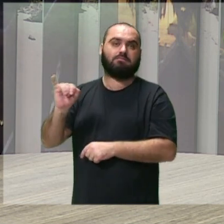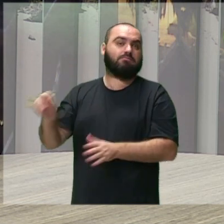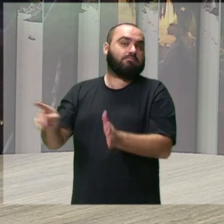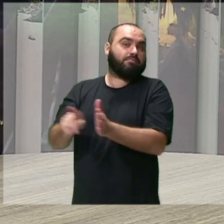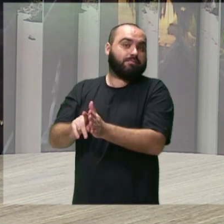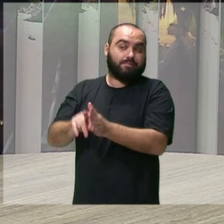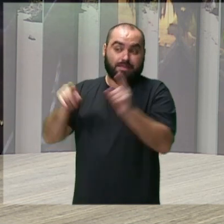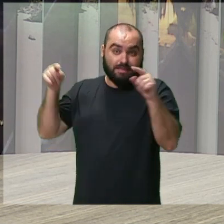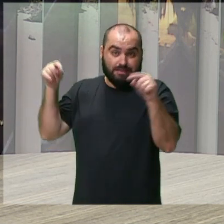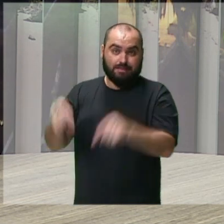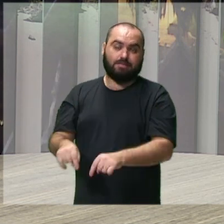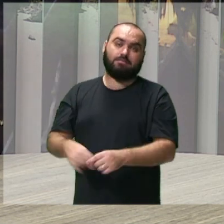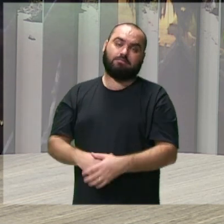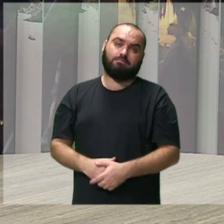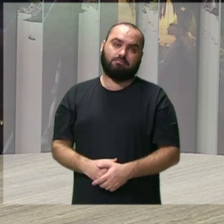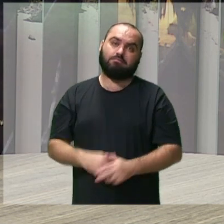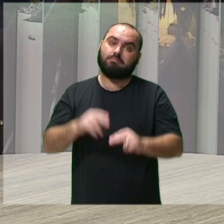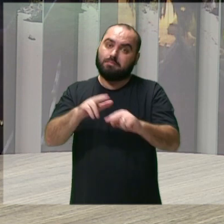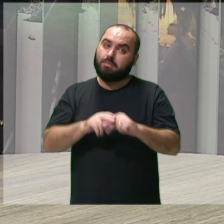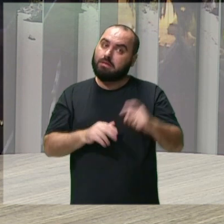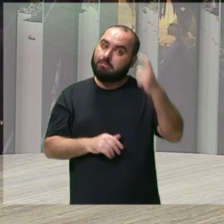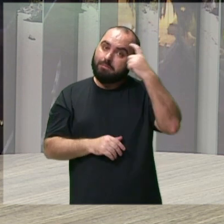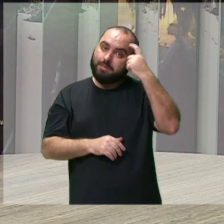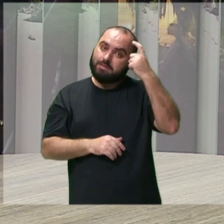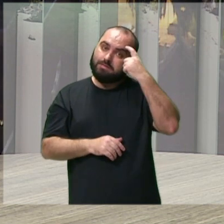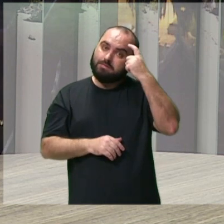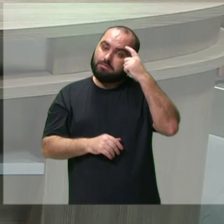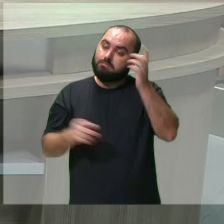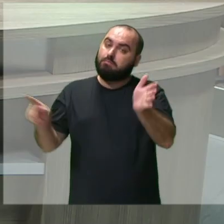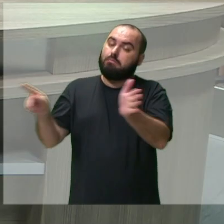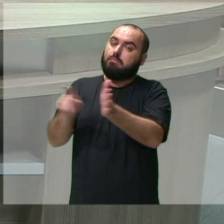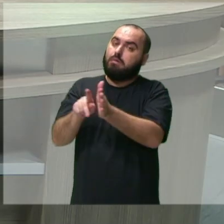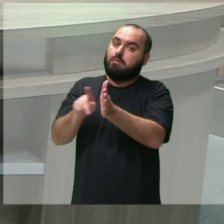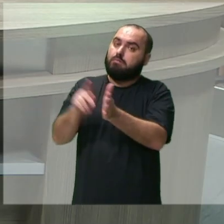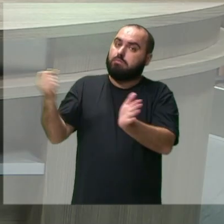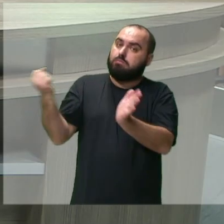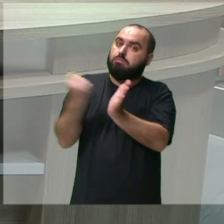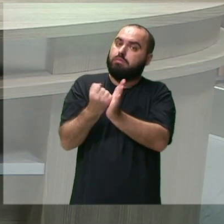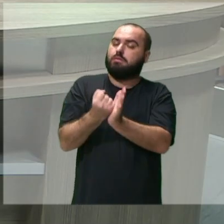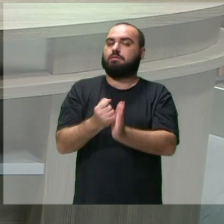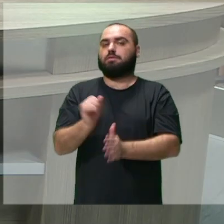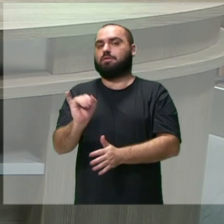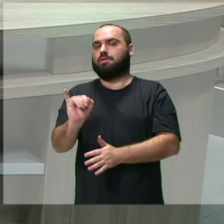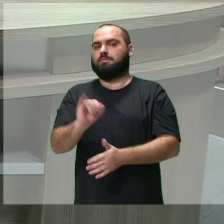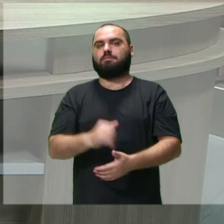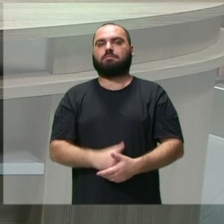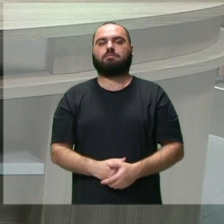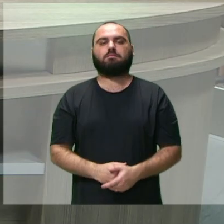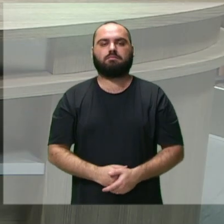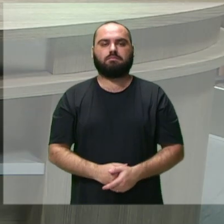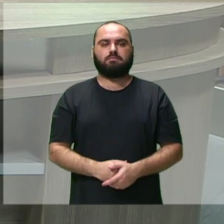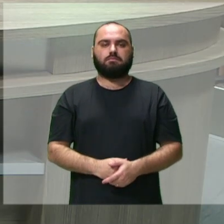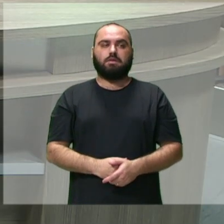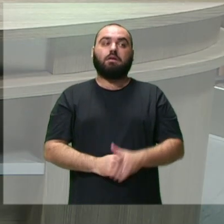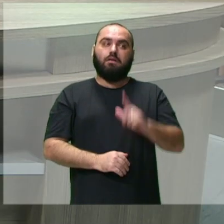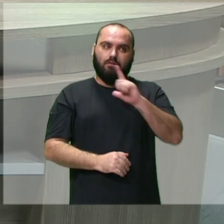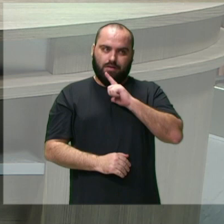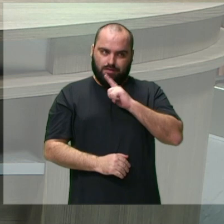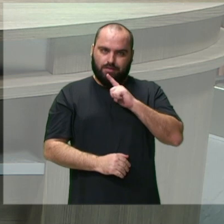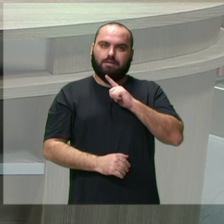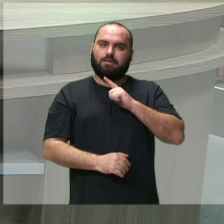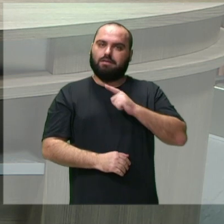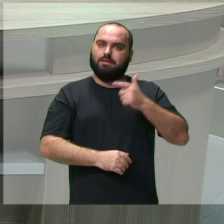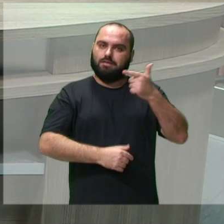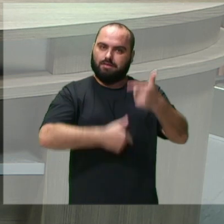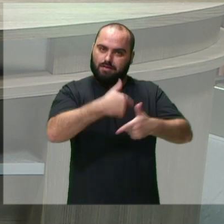Então, penso que tem uma autenticidade aí, né, para a cidade. Então, assim, quer dizer, veremos obras do Vences agora,